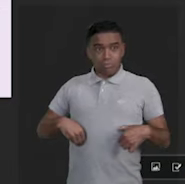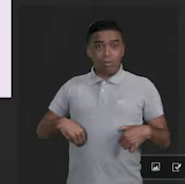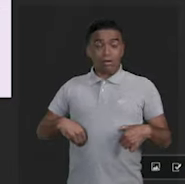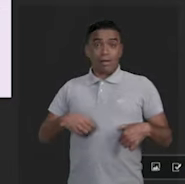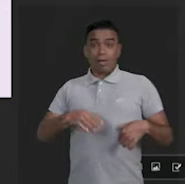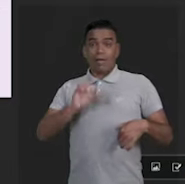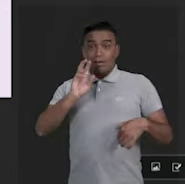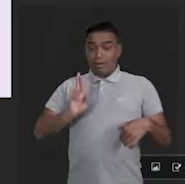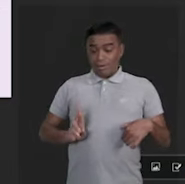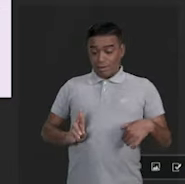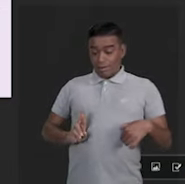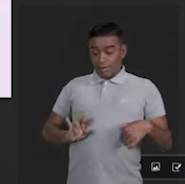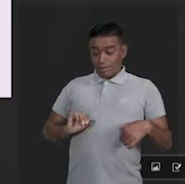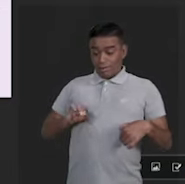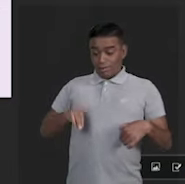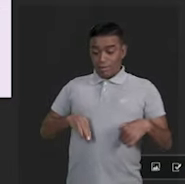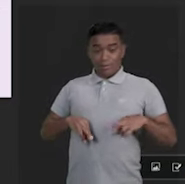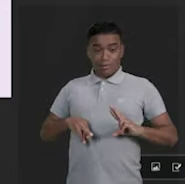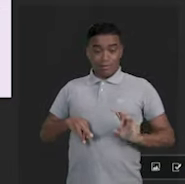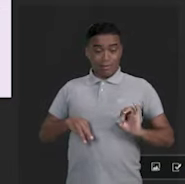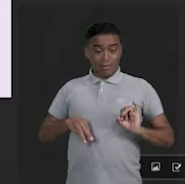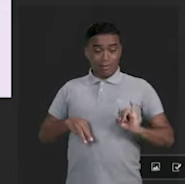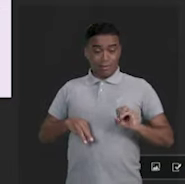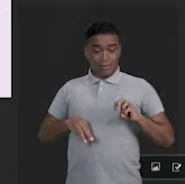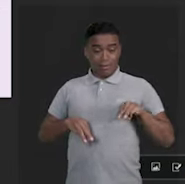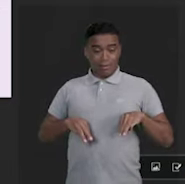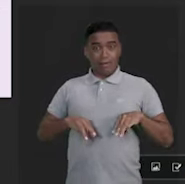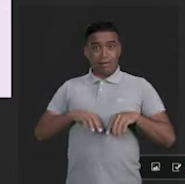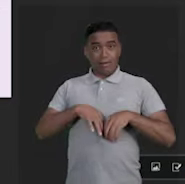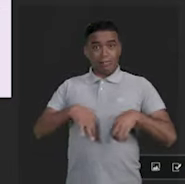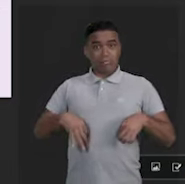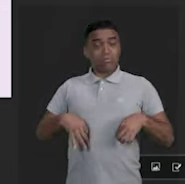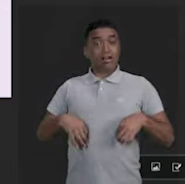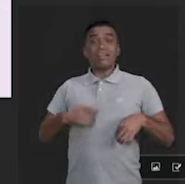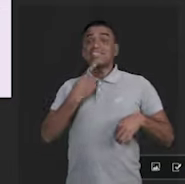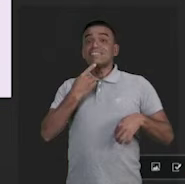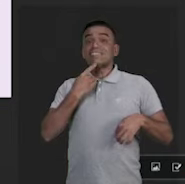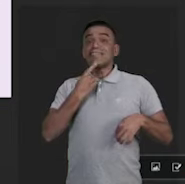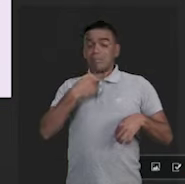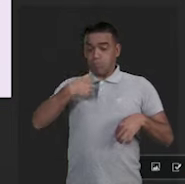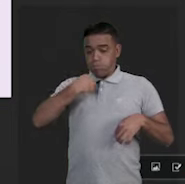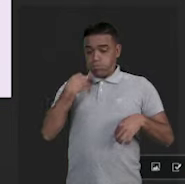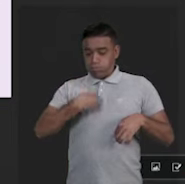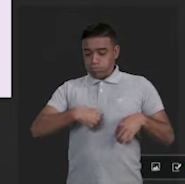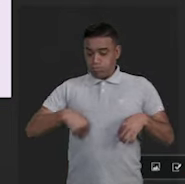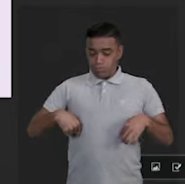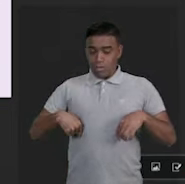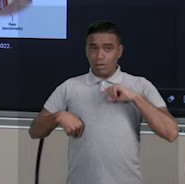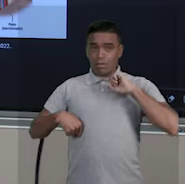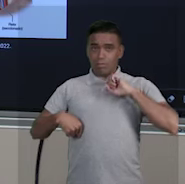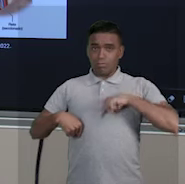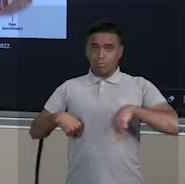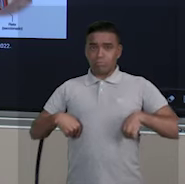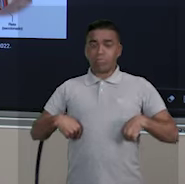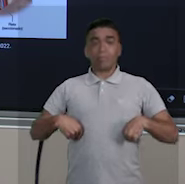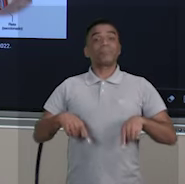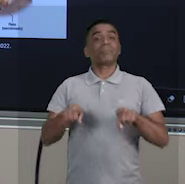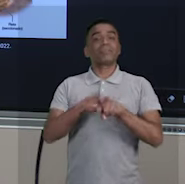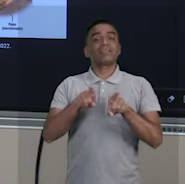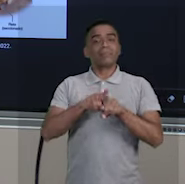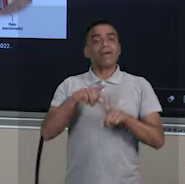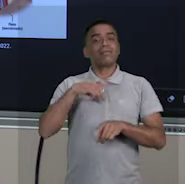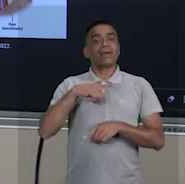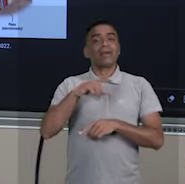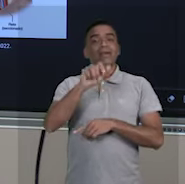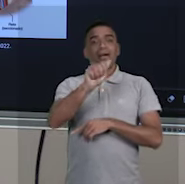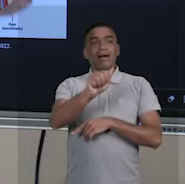esquerdo, chegando então com o sangue para que ele seja filtrado. E a gente tem as artérias, né,